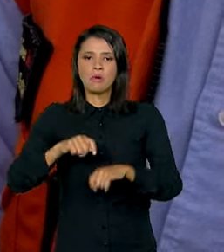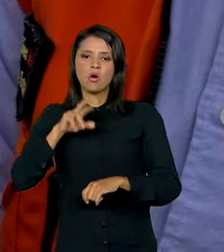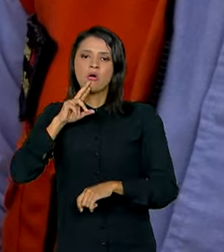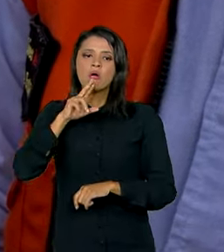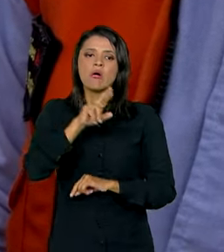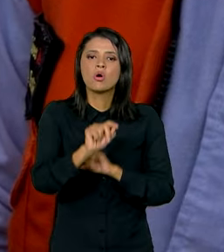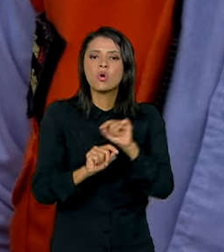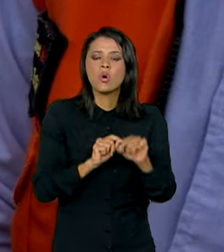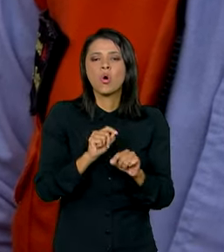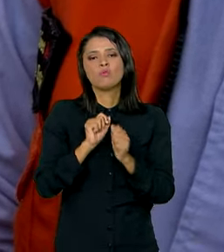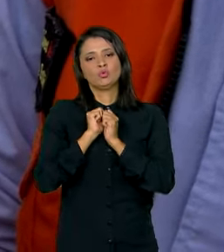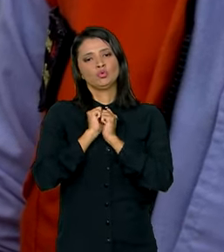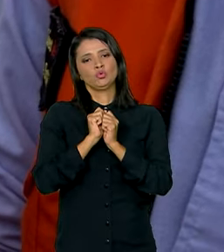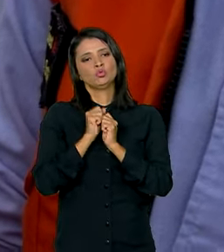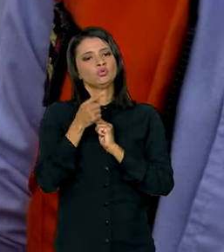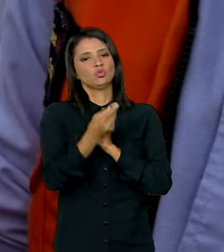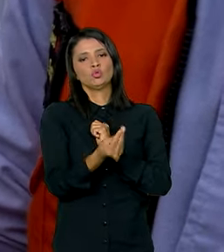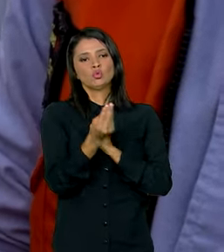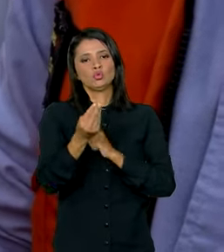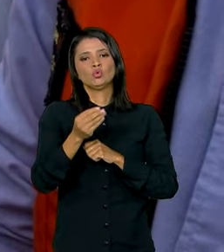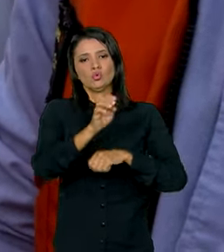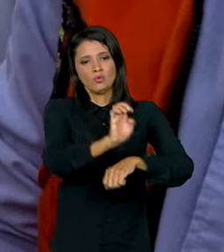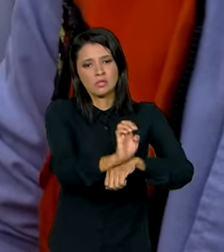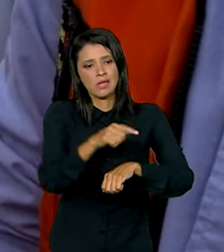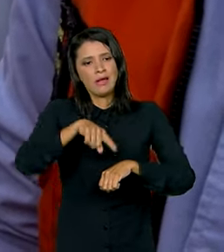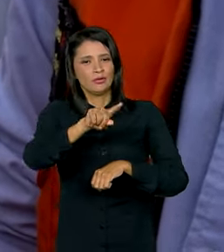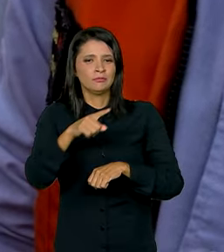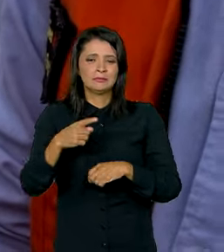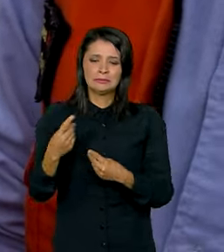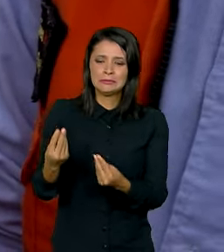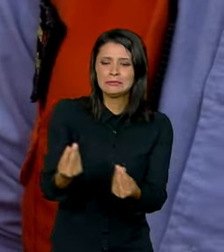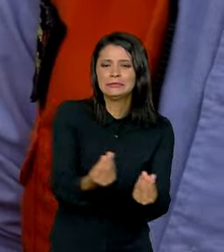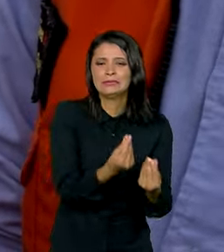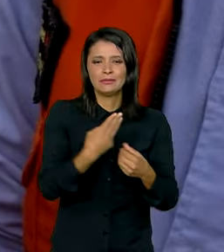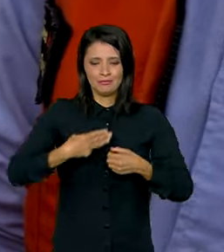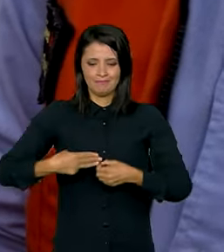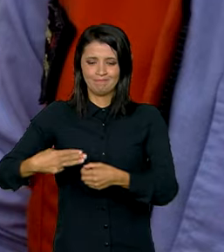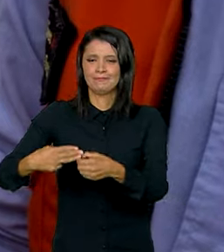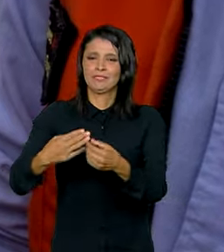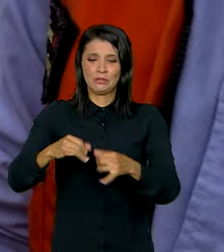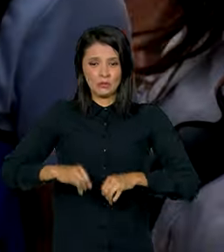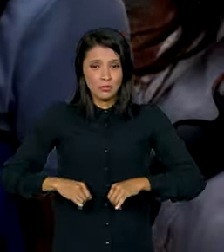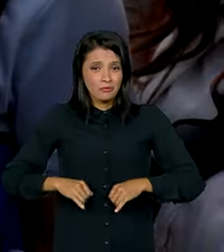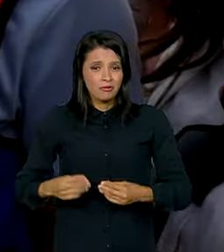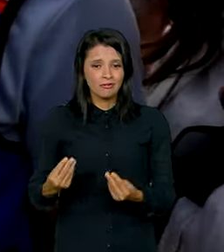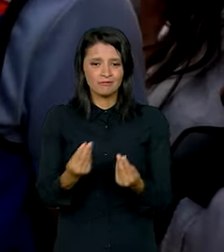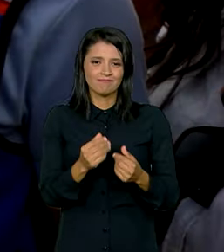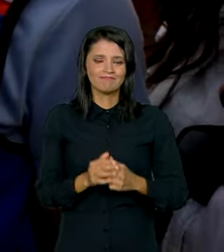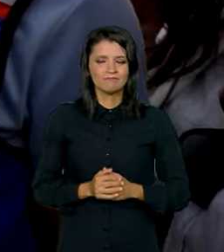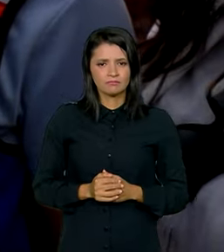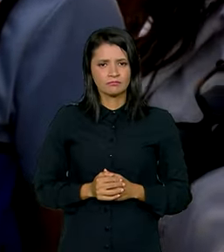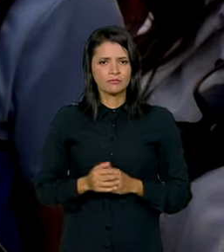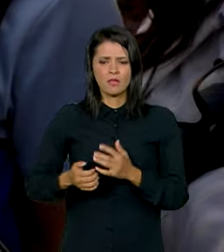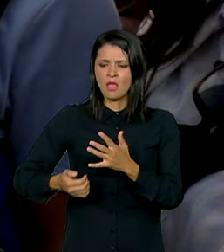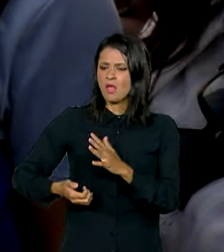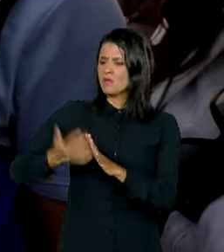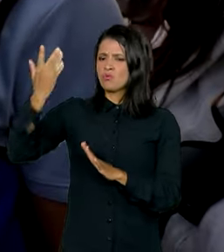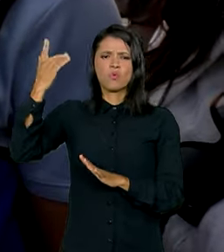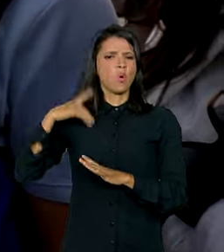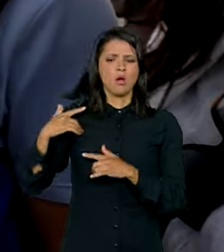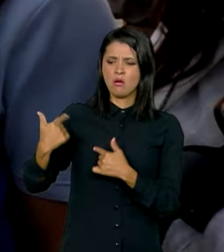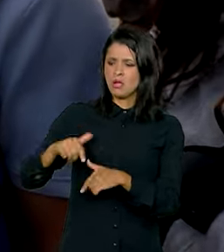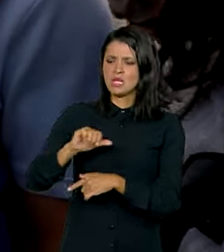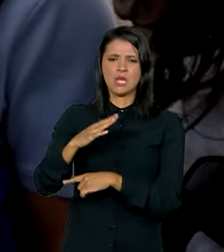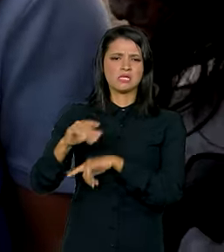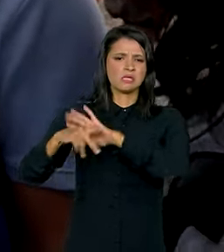resposta junto com os estados mais vulneráveis e os municípios mais vulneráveis quantas ações foram necessárias